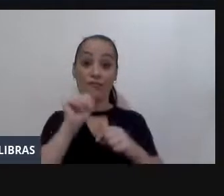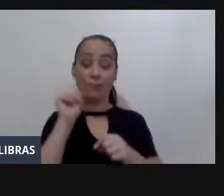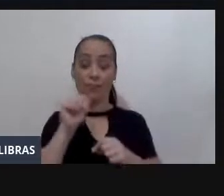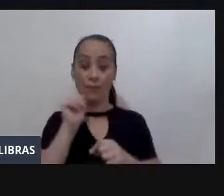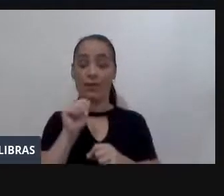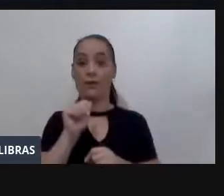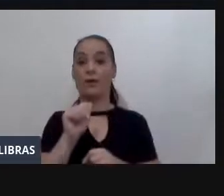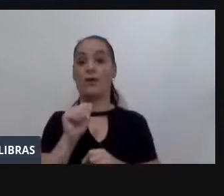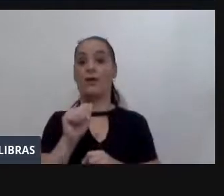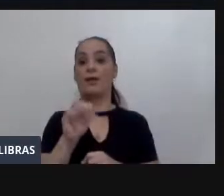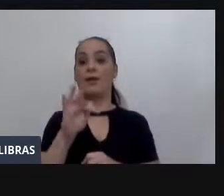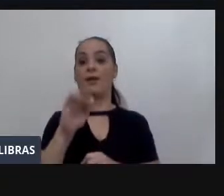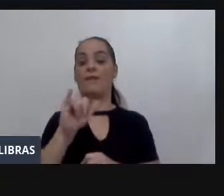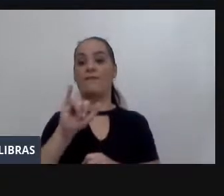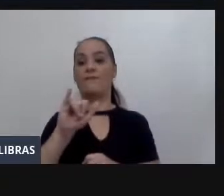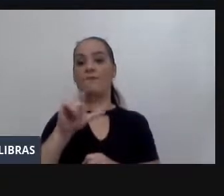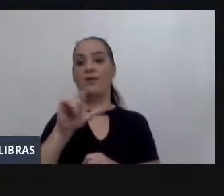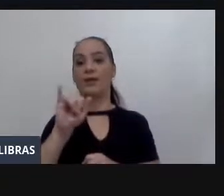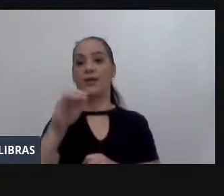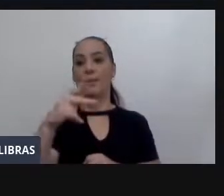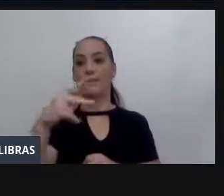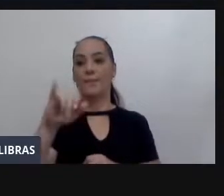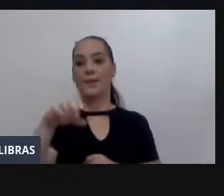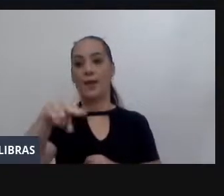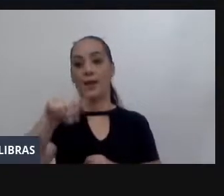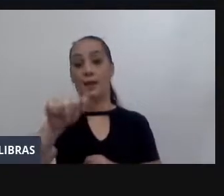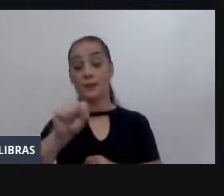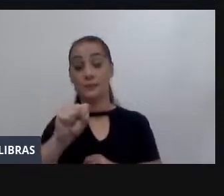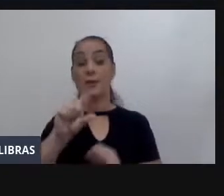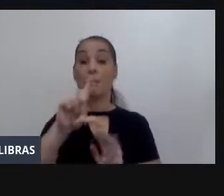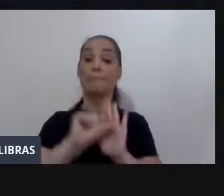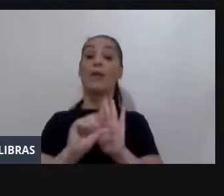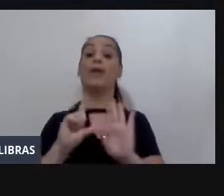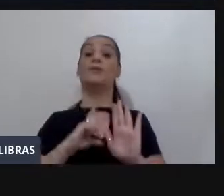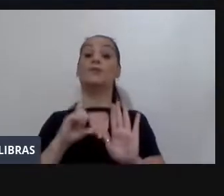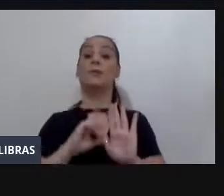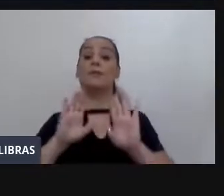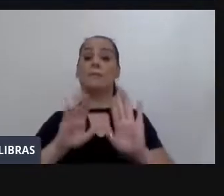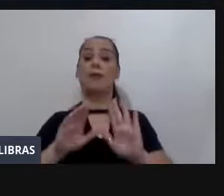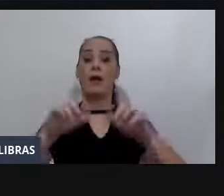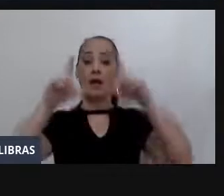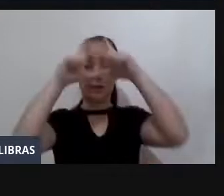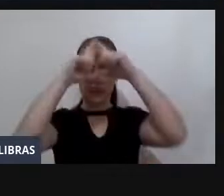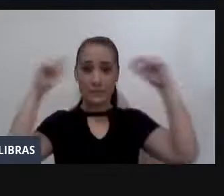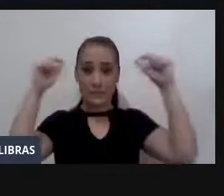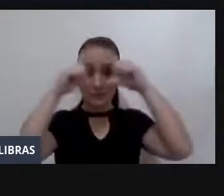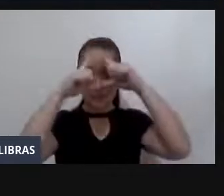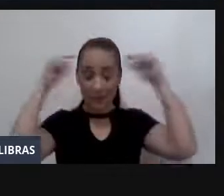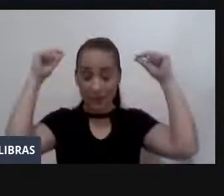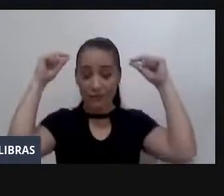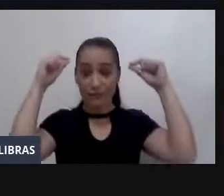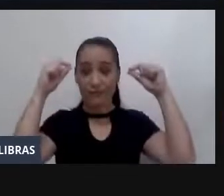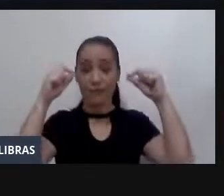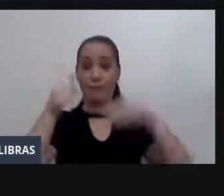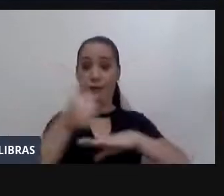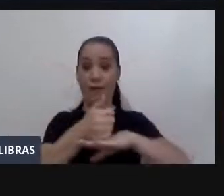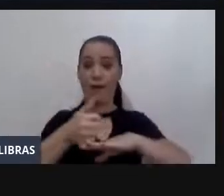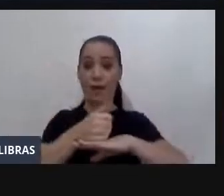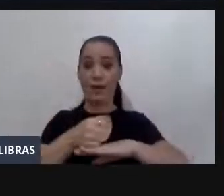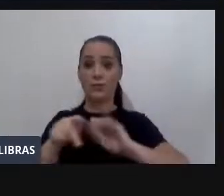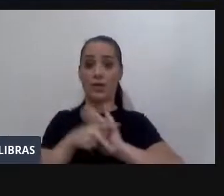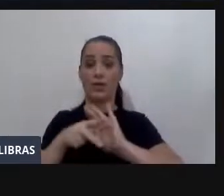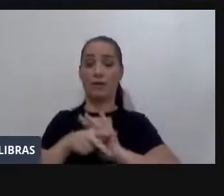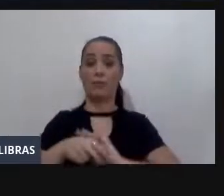você também encontra no mundo inteiro. Mas ainda se especializaram num tipo de enfermagem geriátrico. Enquanto a sociedade mundial